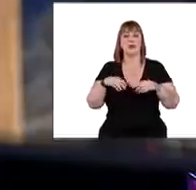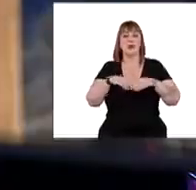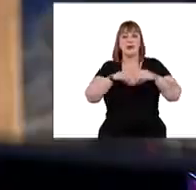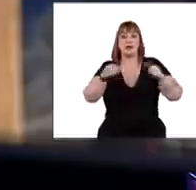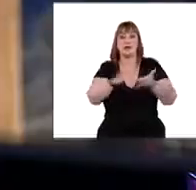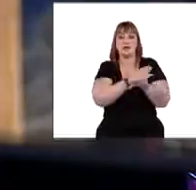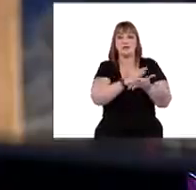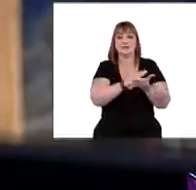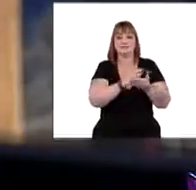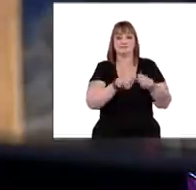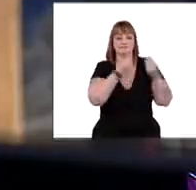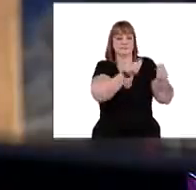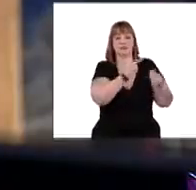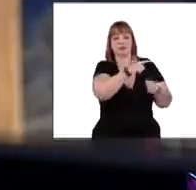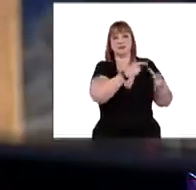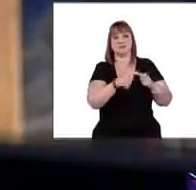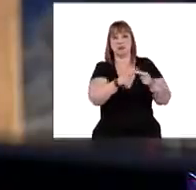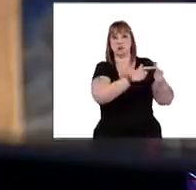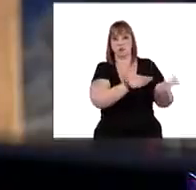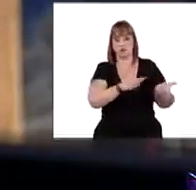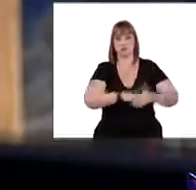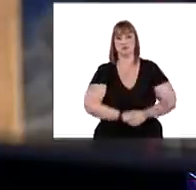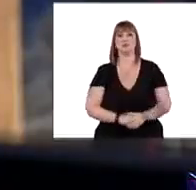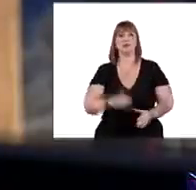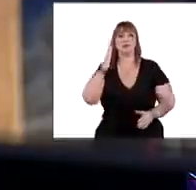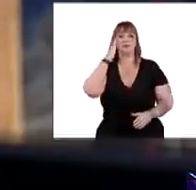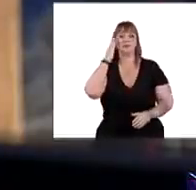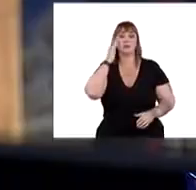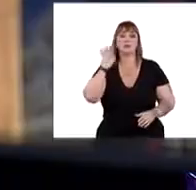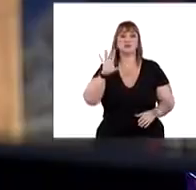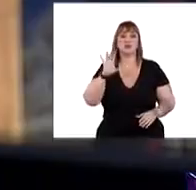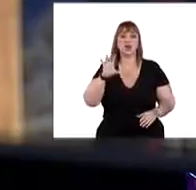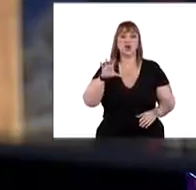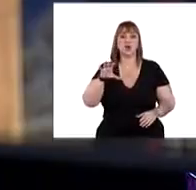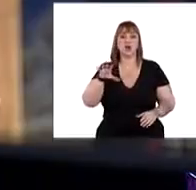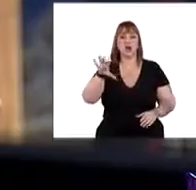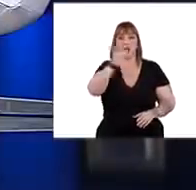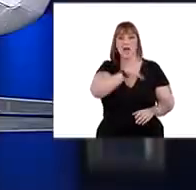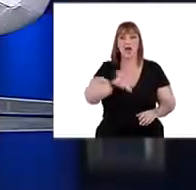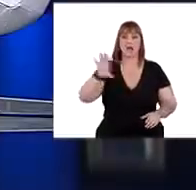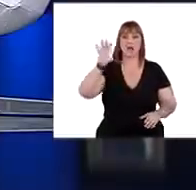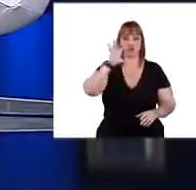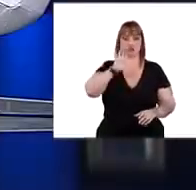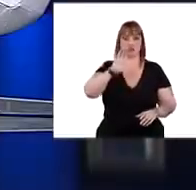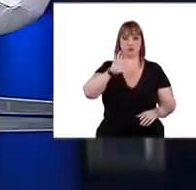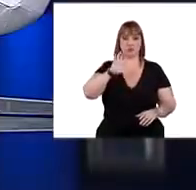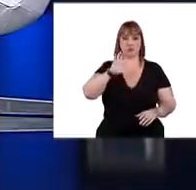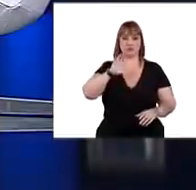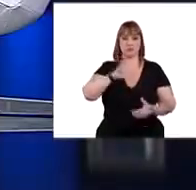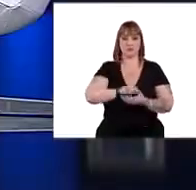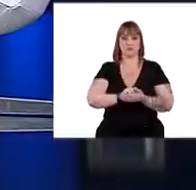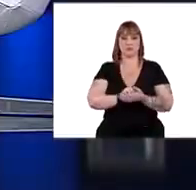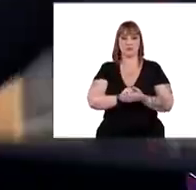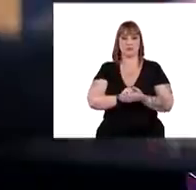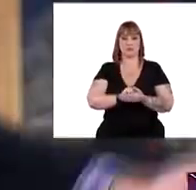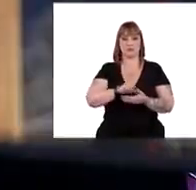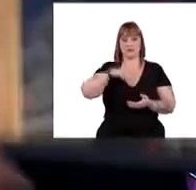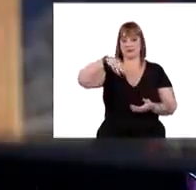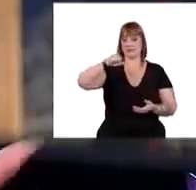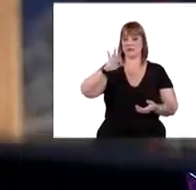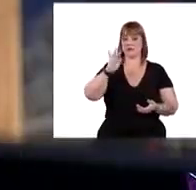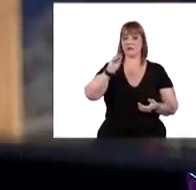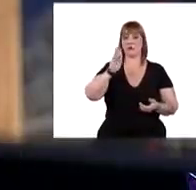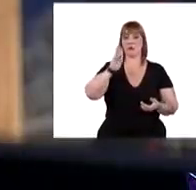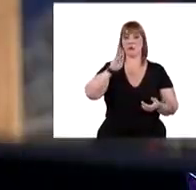entregues para esses setores. Para você ter uma ideia também, somente na região aqui que corresponde a Matopiba, né, que é esse grande programa